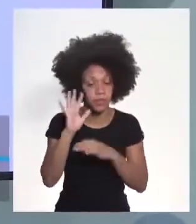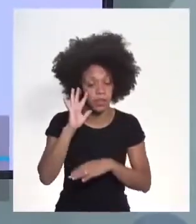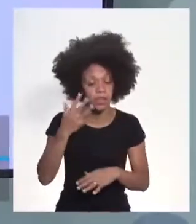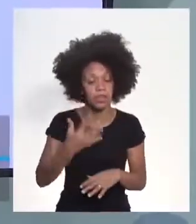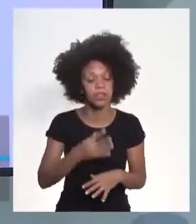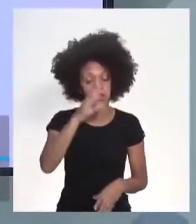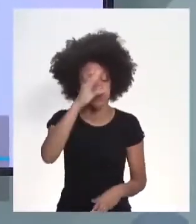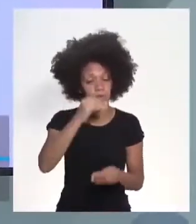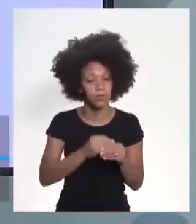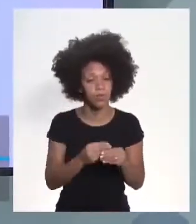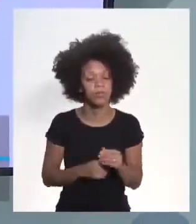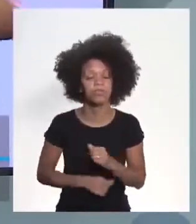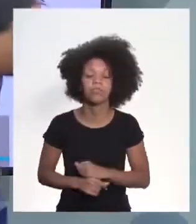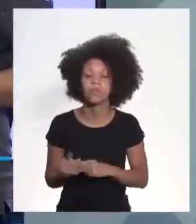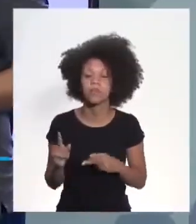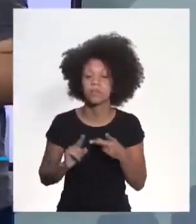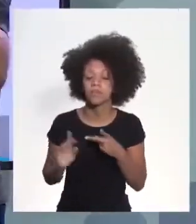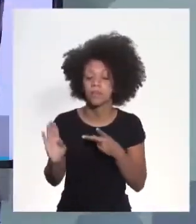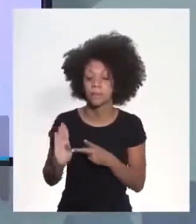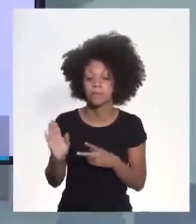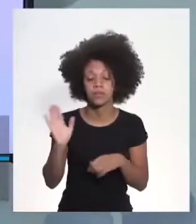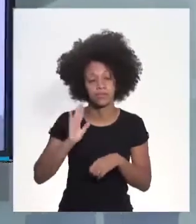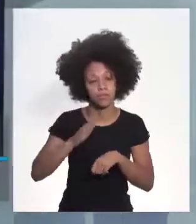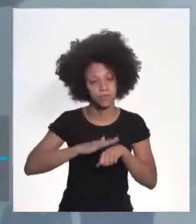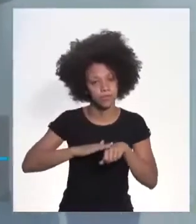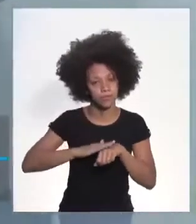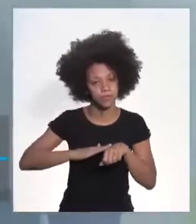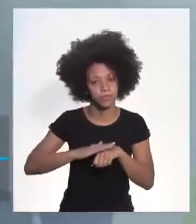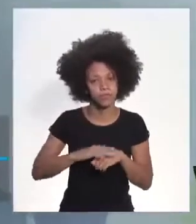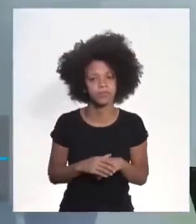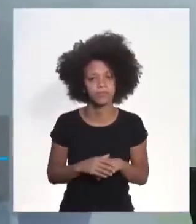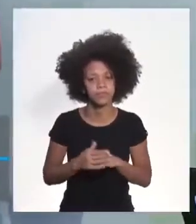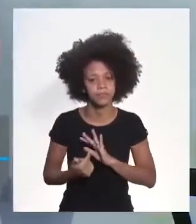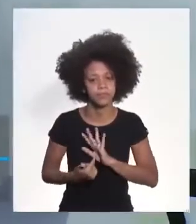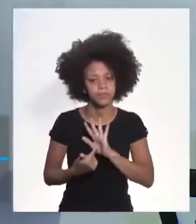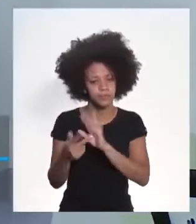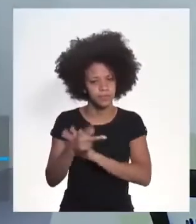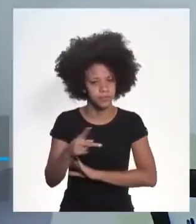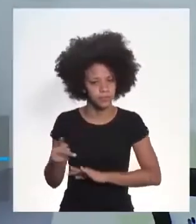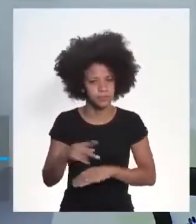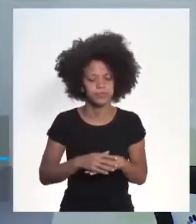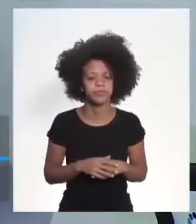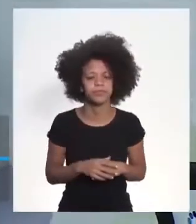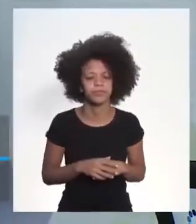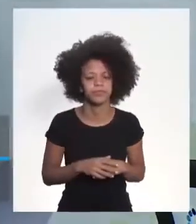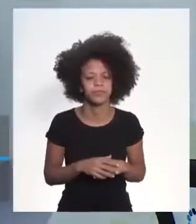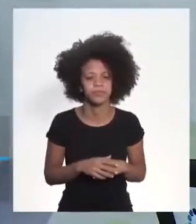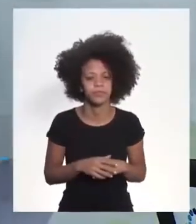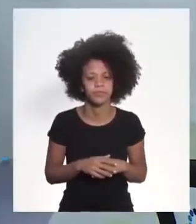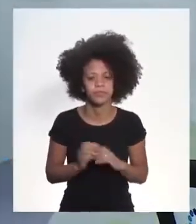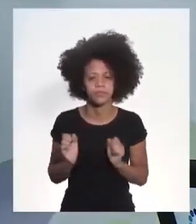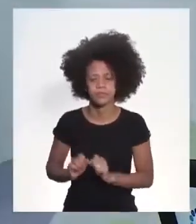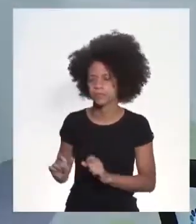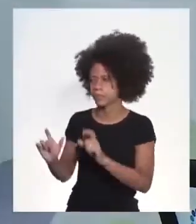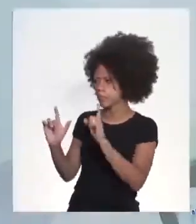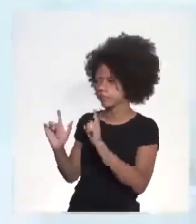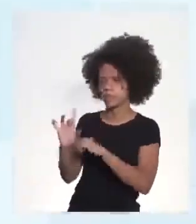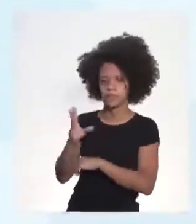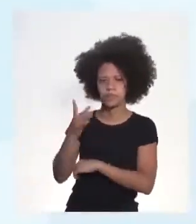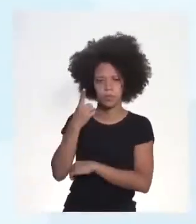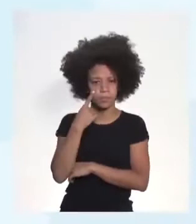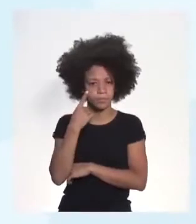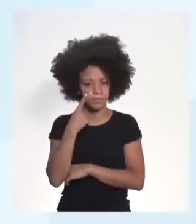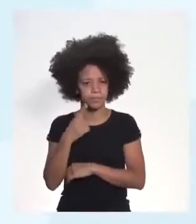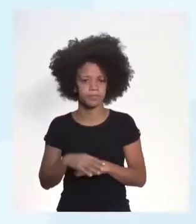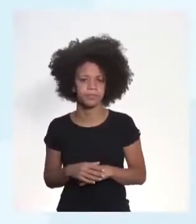resolução dessa questão agora e a gente vai conversar a respeito dessa colocação com o professor Pois para gente né então põe a tela para gente só para